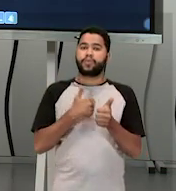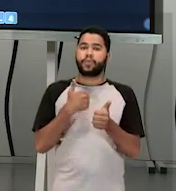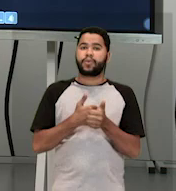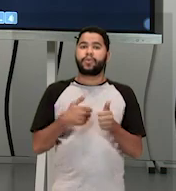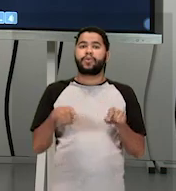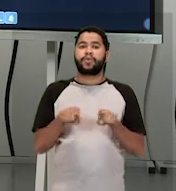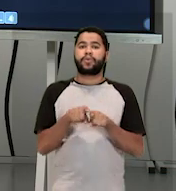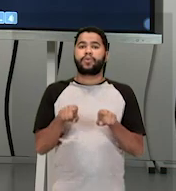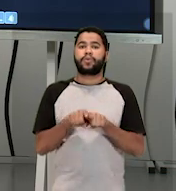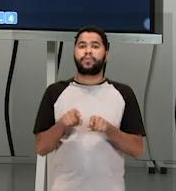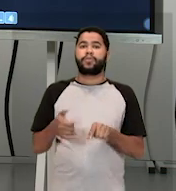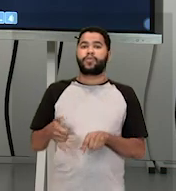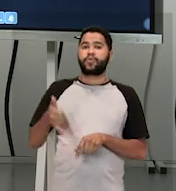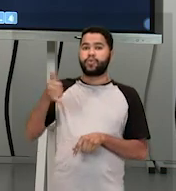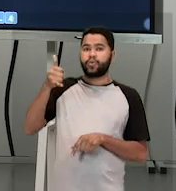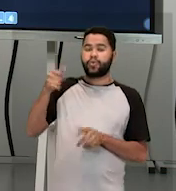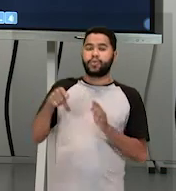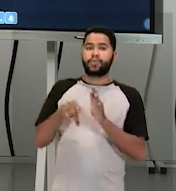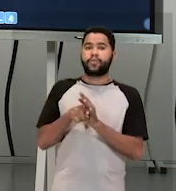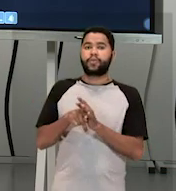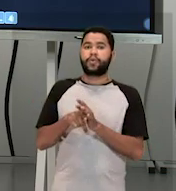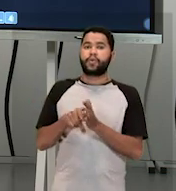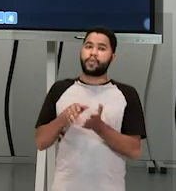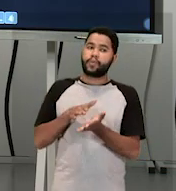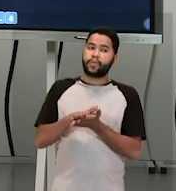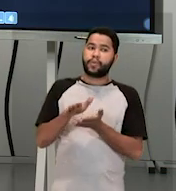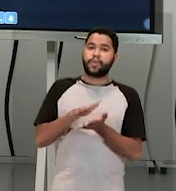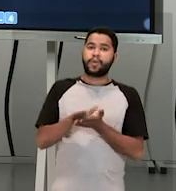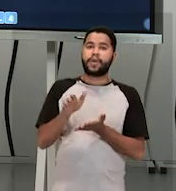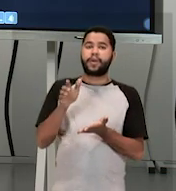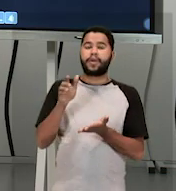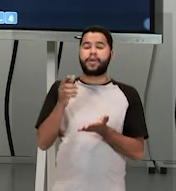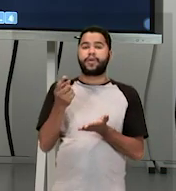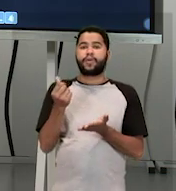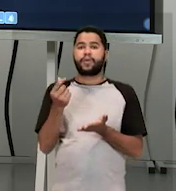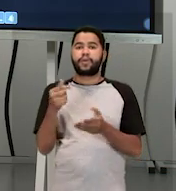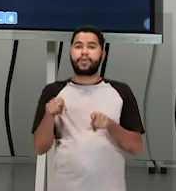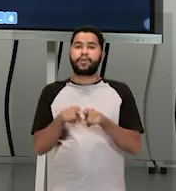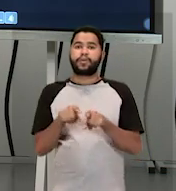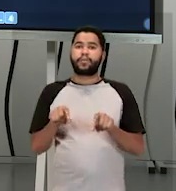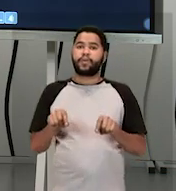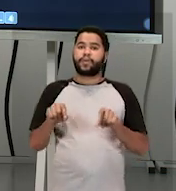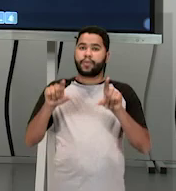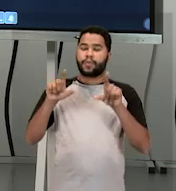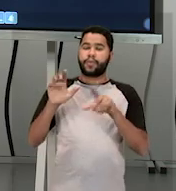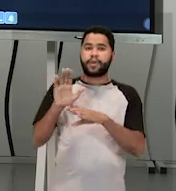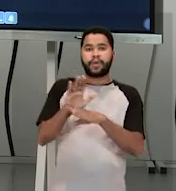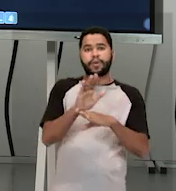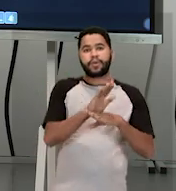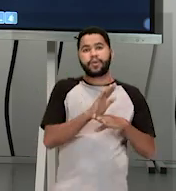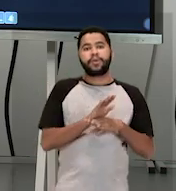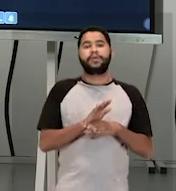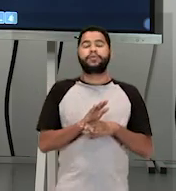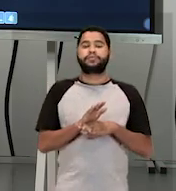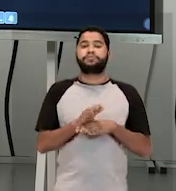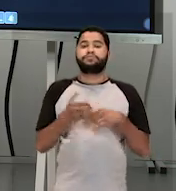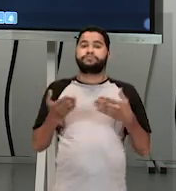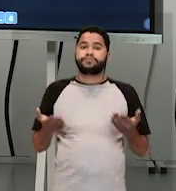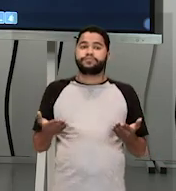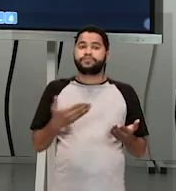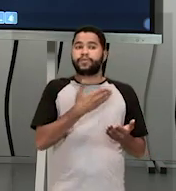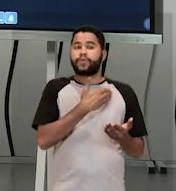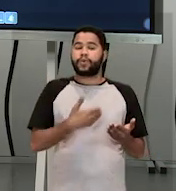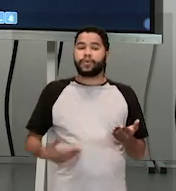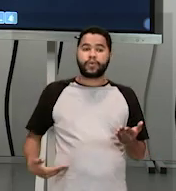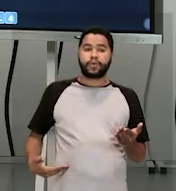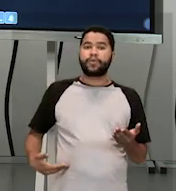baixa de juros, emissão de papel-moeda, aumento do produto agrícola para favorecer os agricultores. Então, o